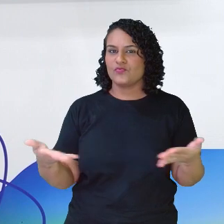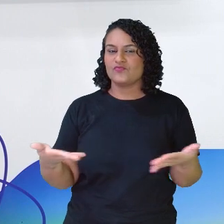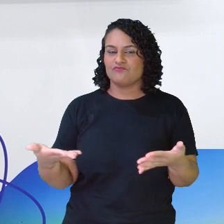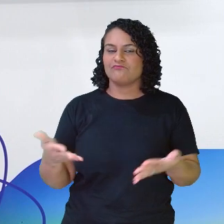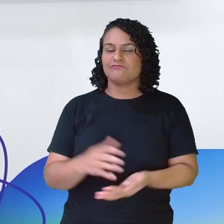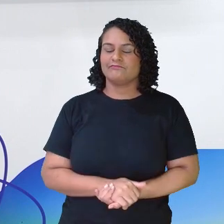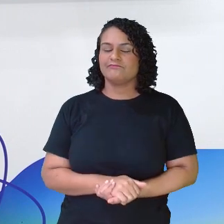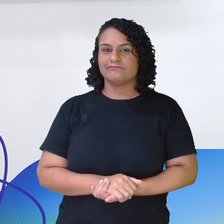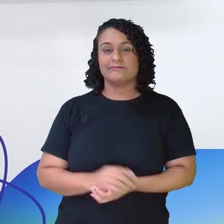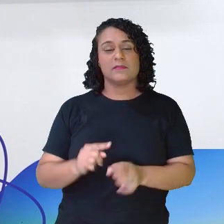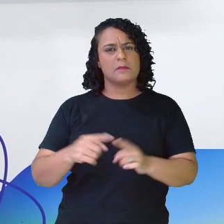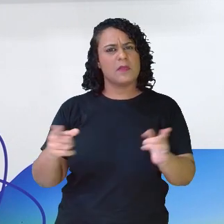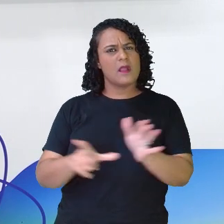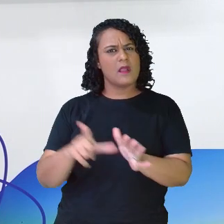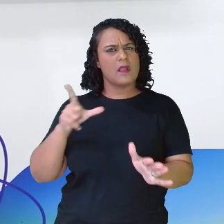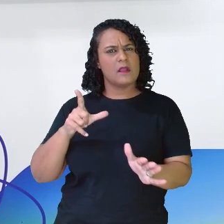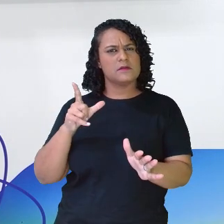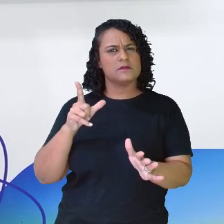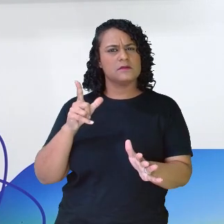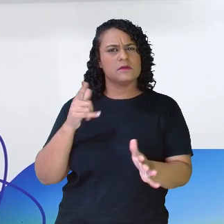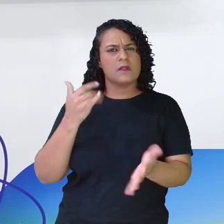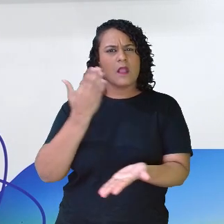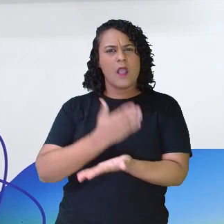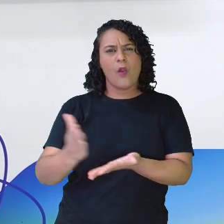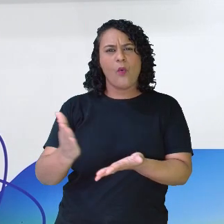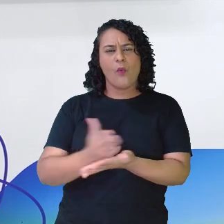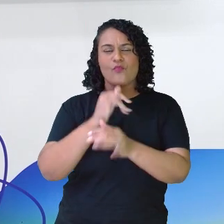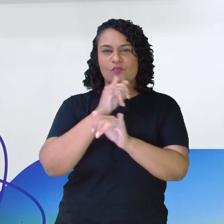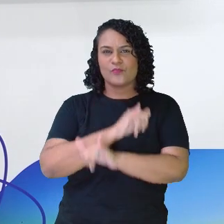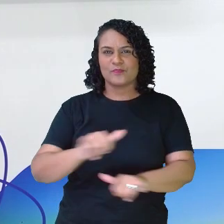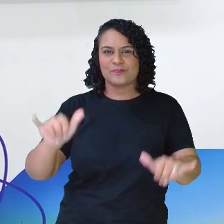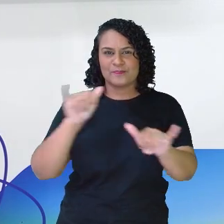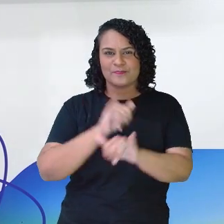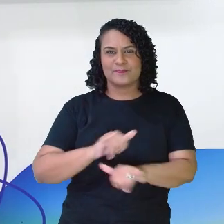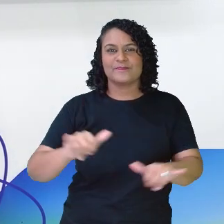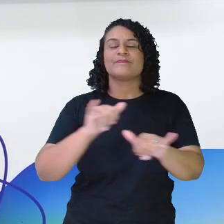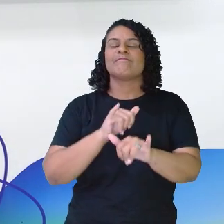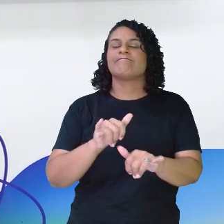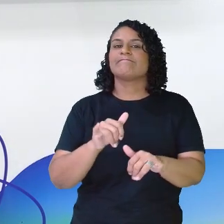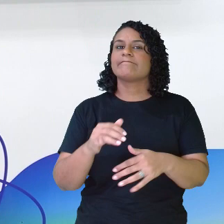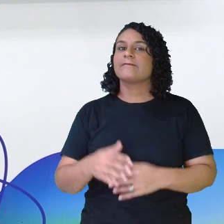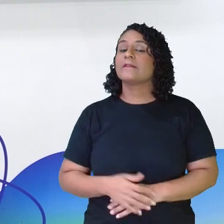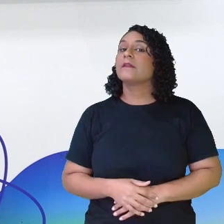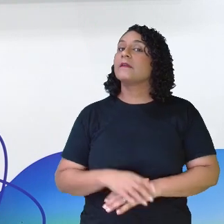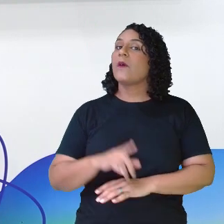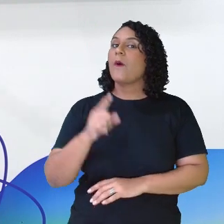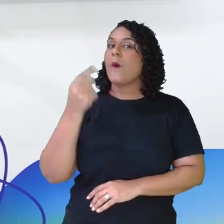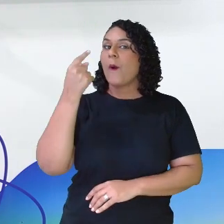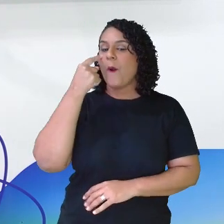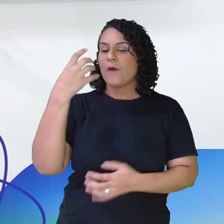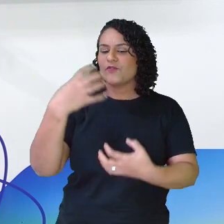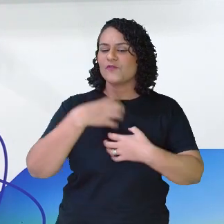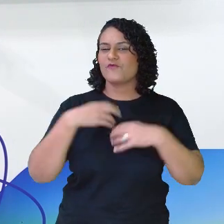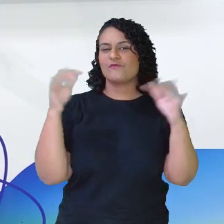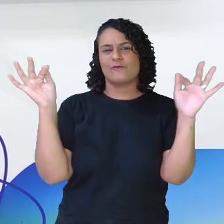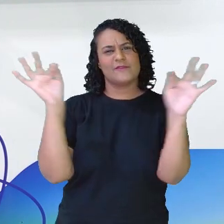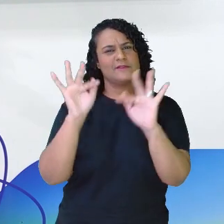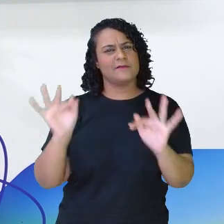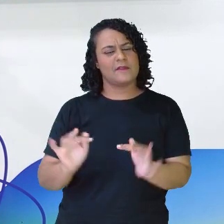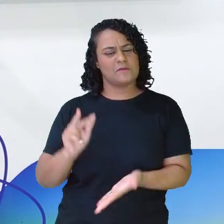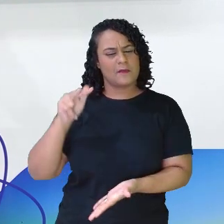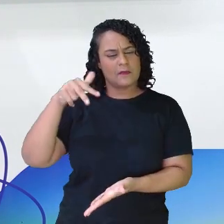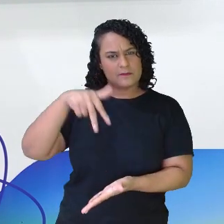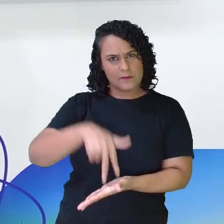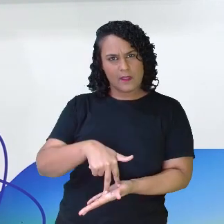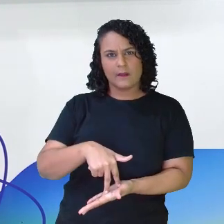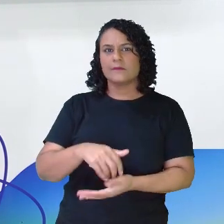Mas antes, tem alguns recadinhos. Eu quero dizer que estou muito feliz por estar no estúdio hoje aqui e